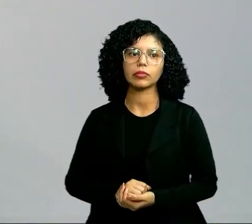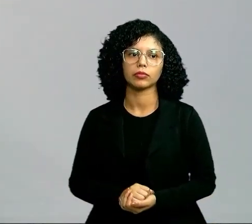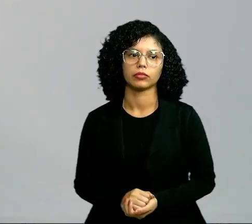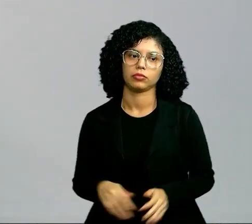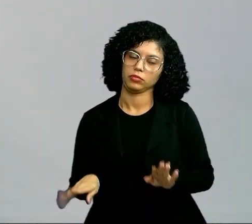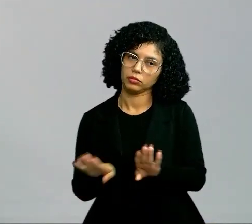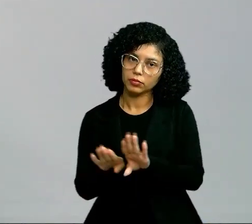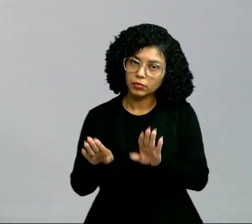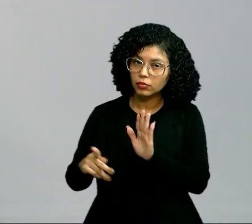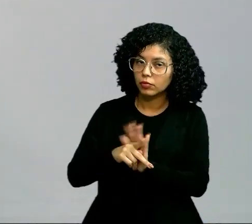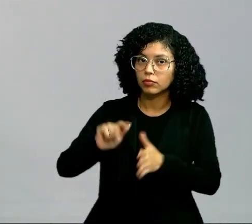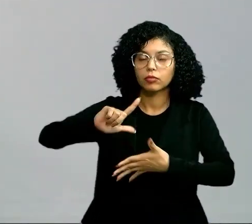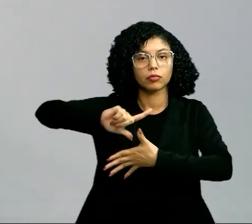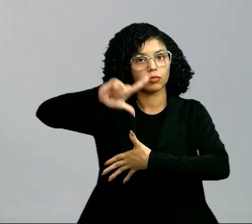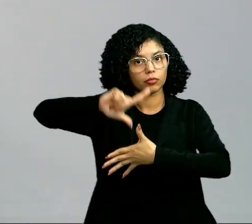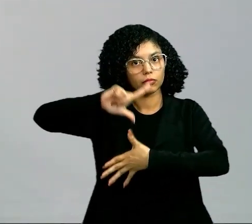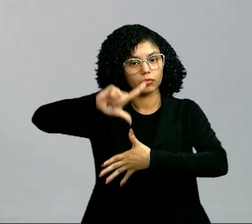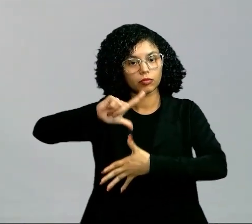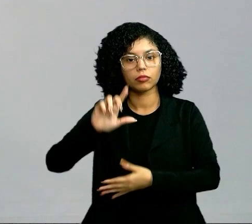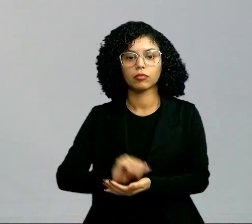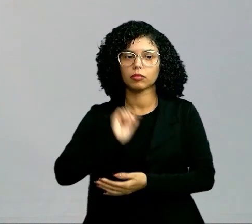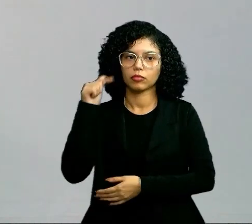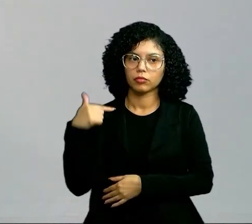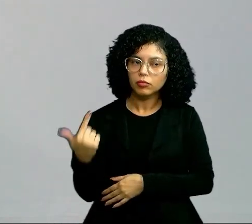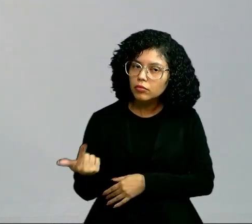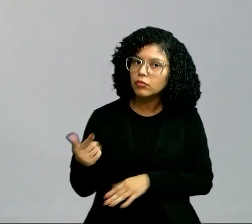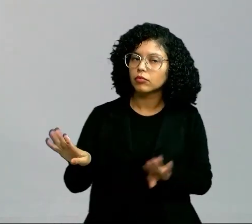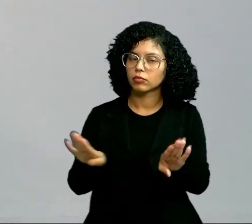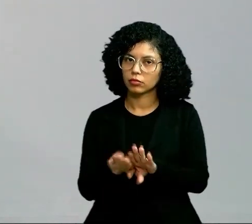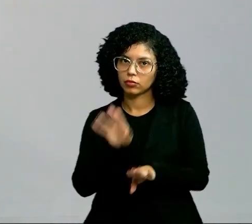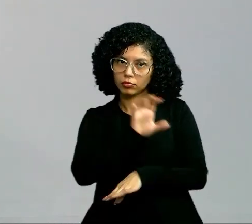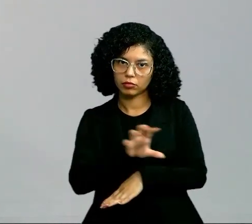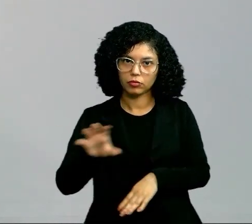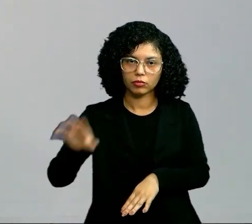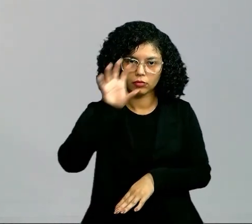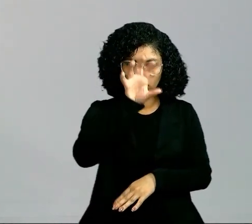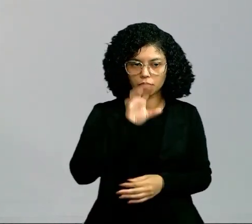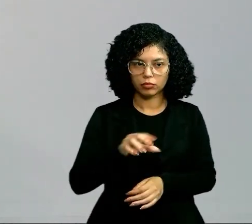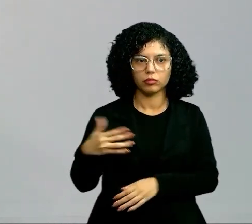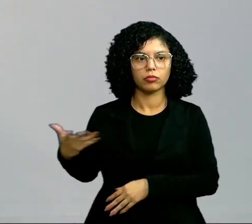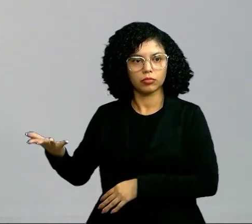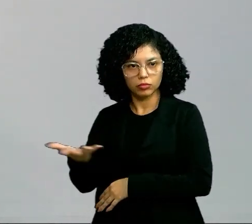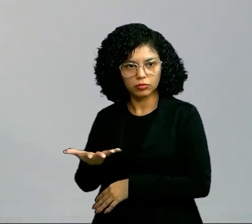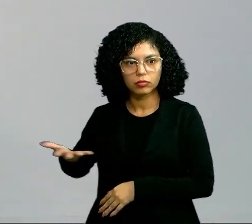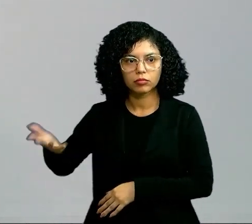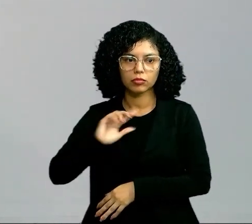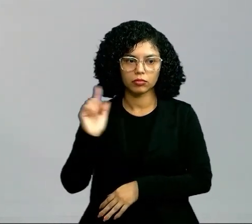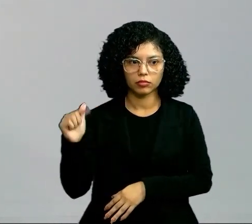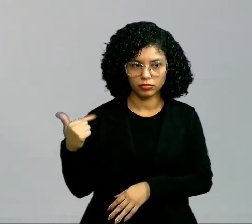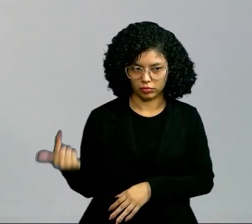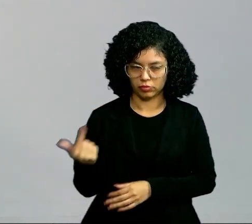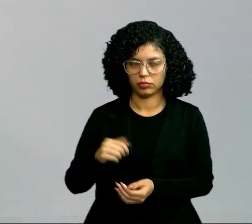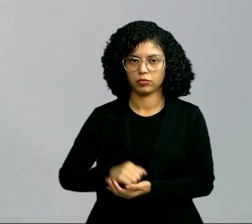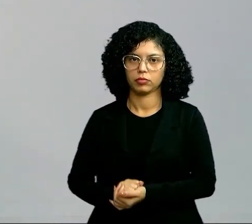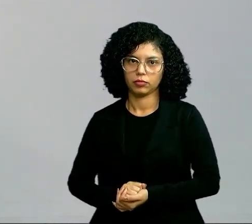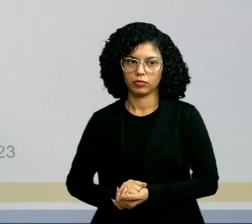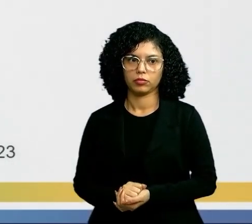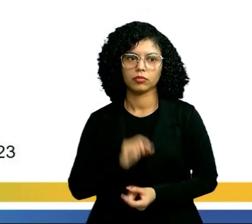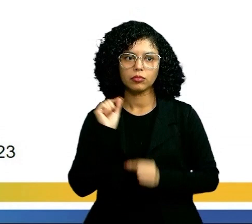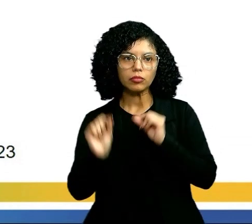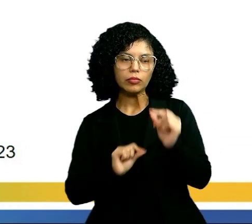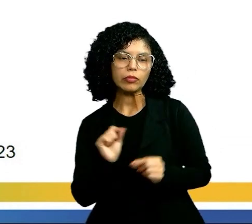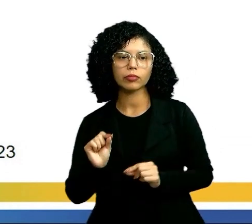América Latina, ela é um outro tipo de regionalização baseada em um outro critério.